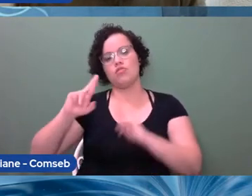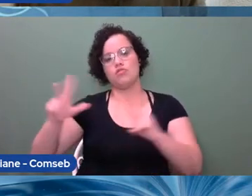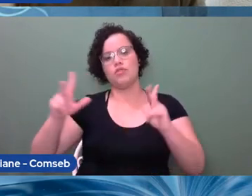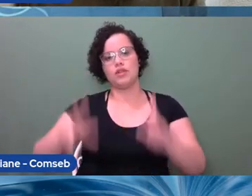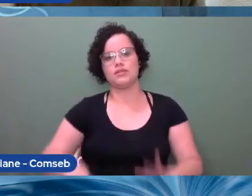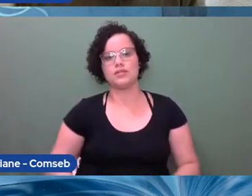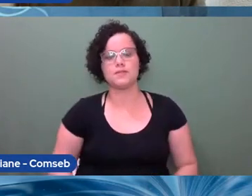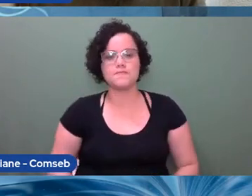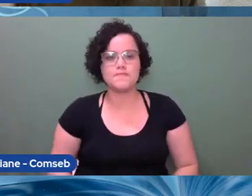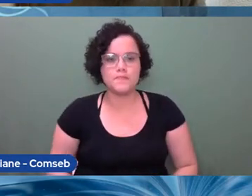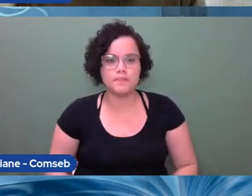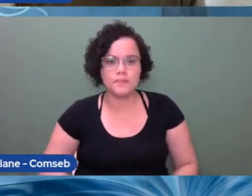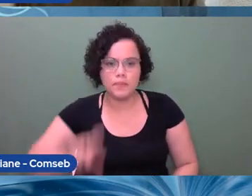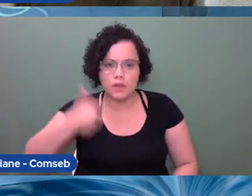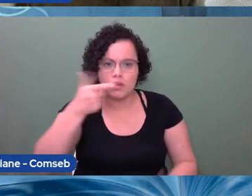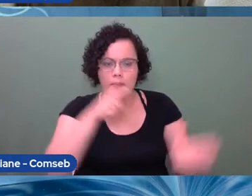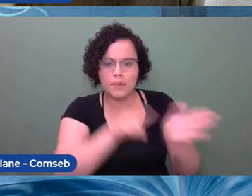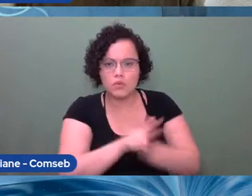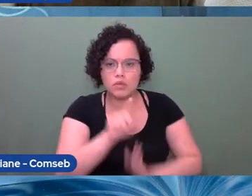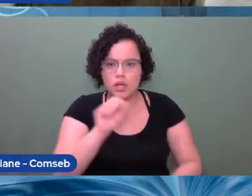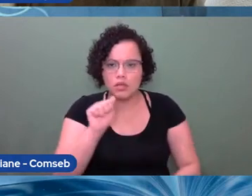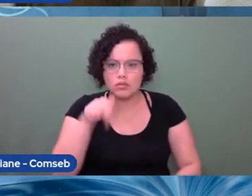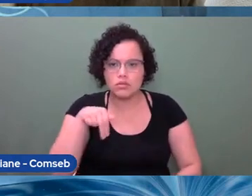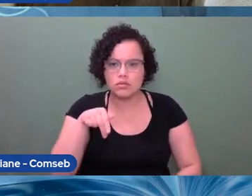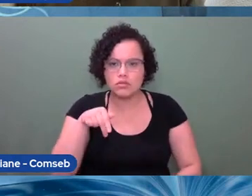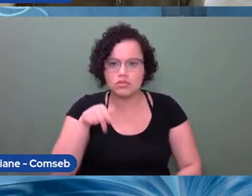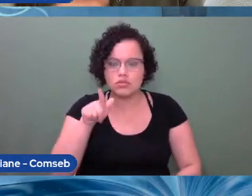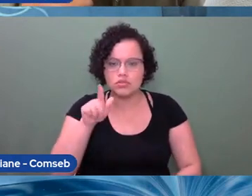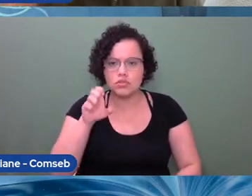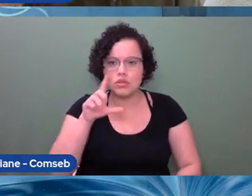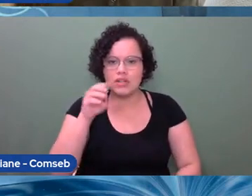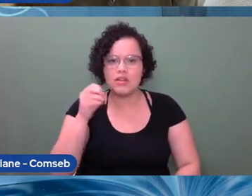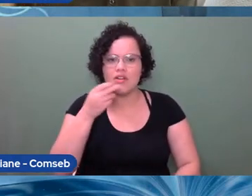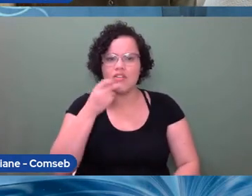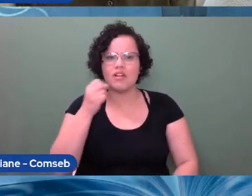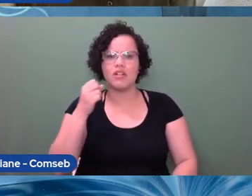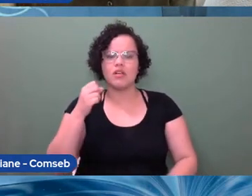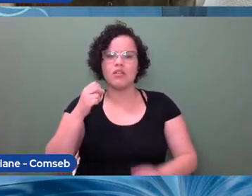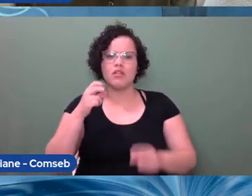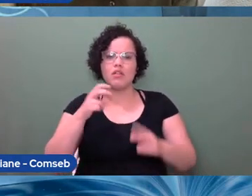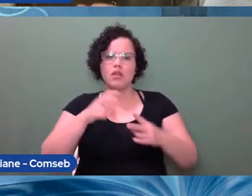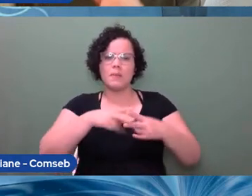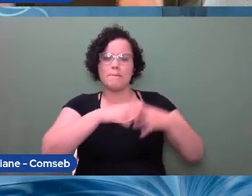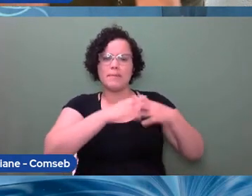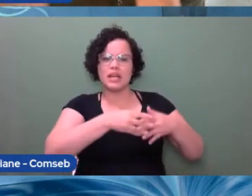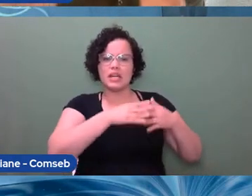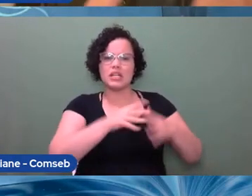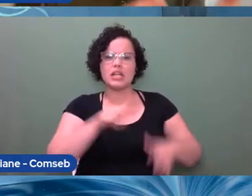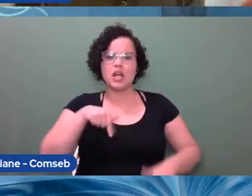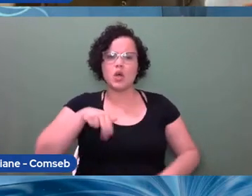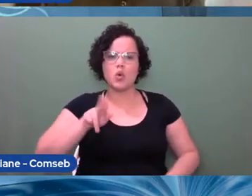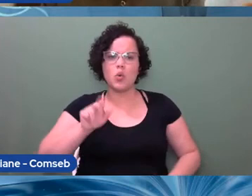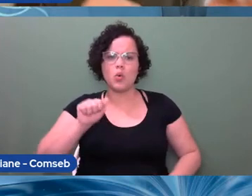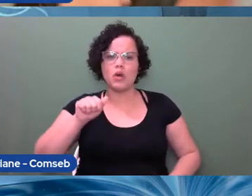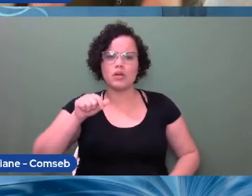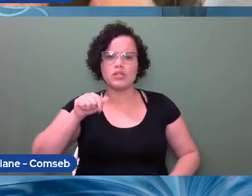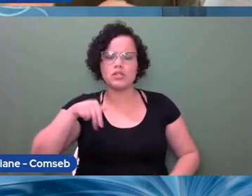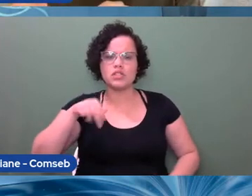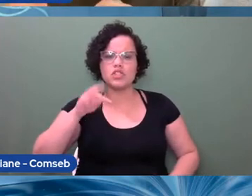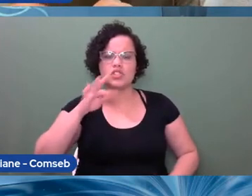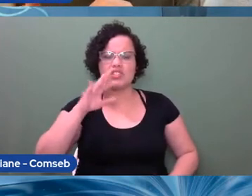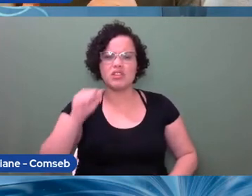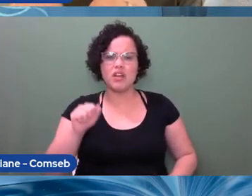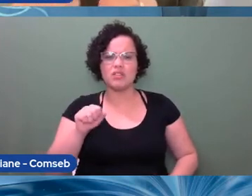é aqui do Anjo Vital, fala da mecânica quântica, demonstra que o elétron se comporta como partícula ou